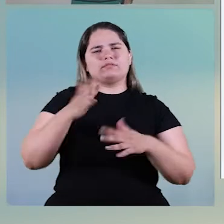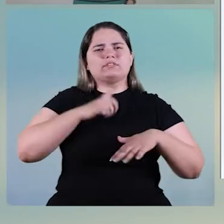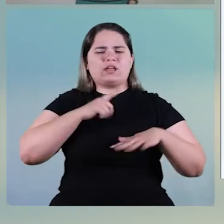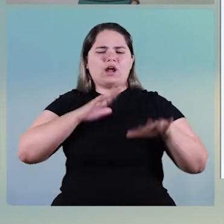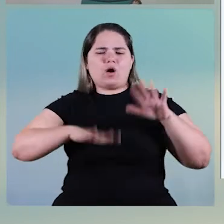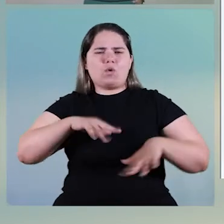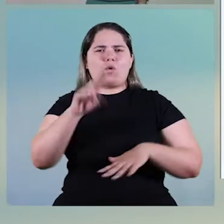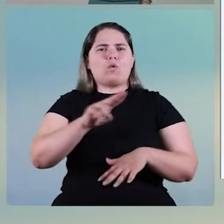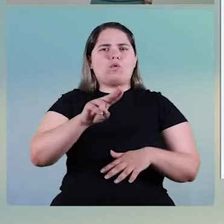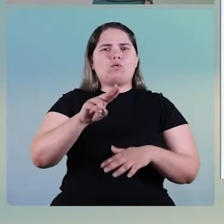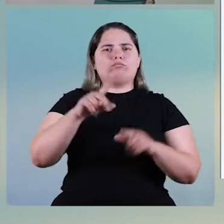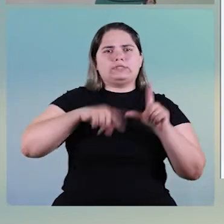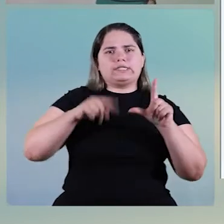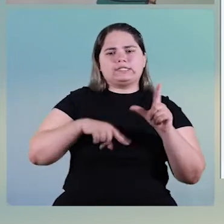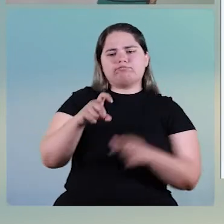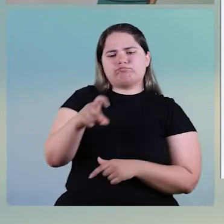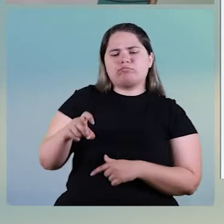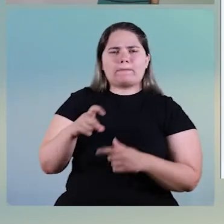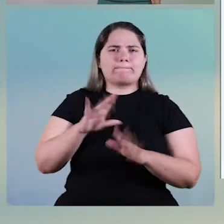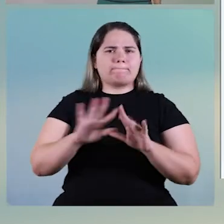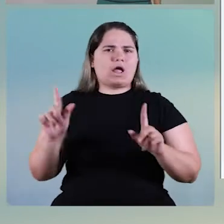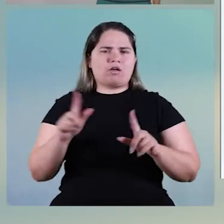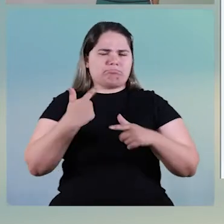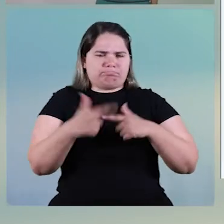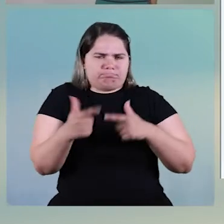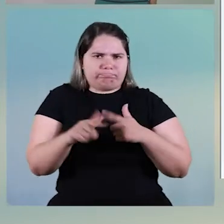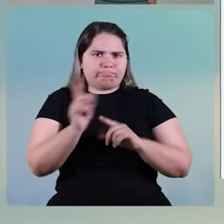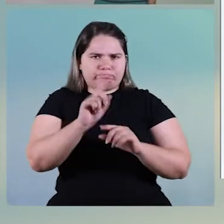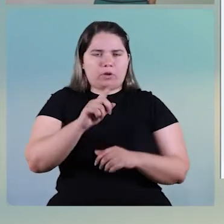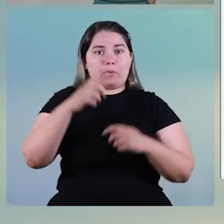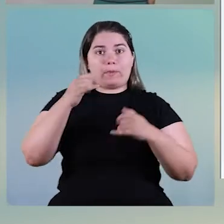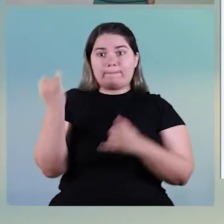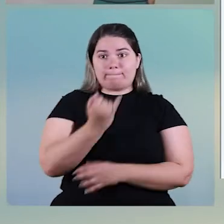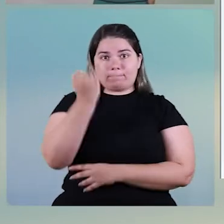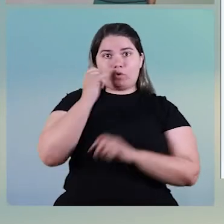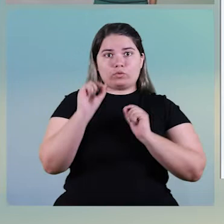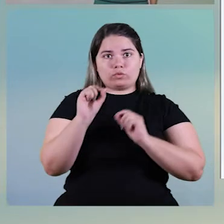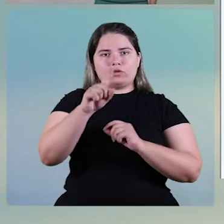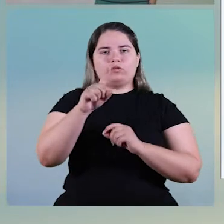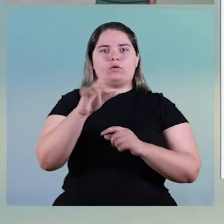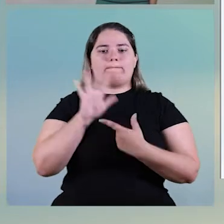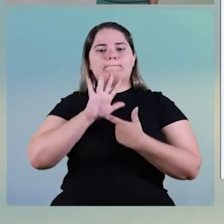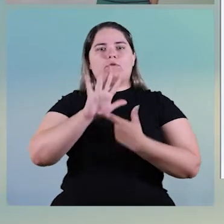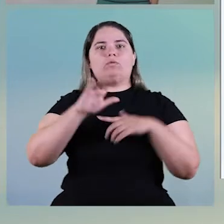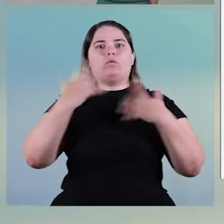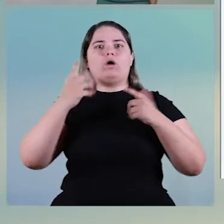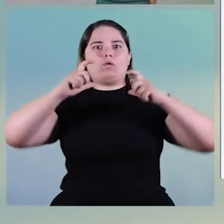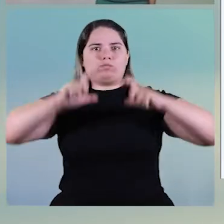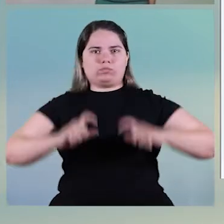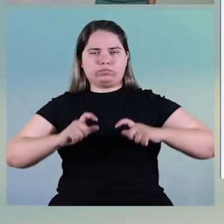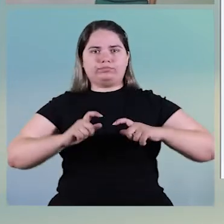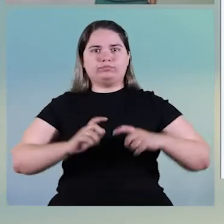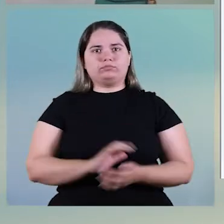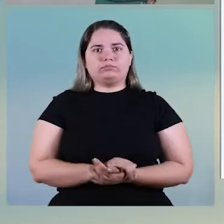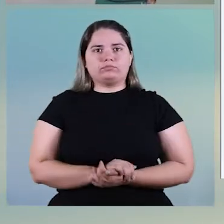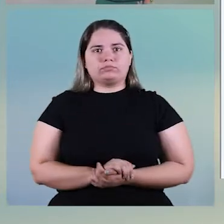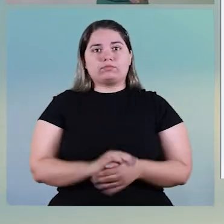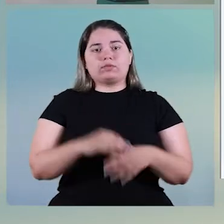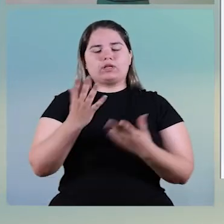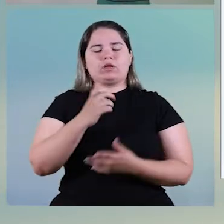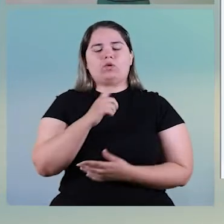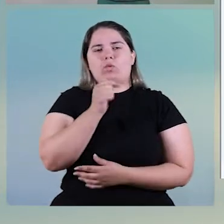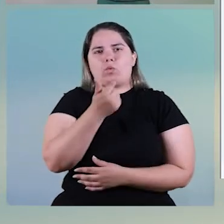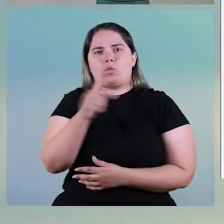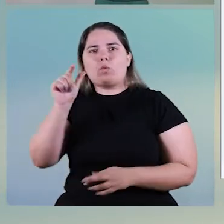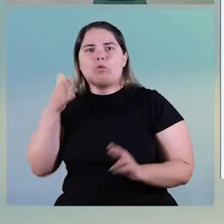você identifique o que significa posição ou espaço. Vamos então associar a esse segundo objeto um novo